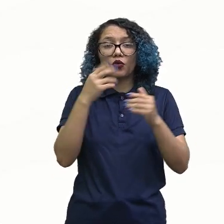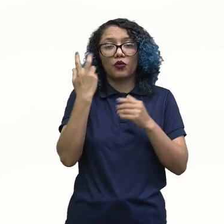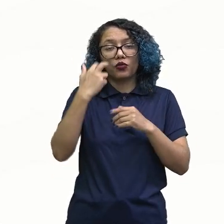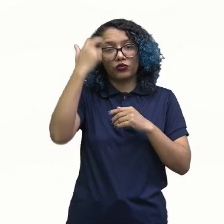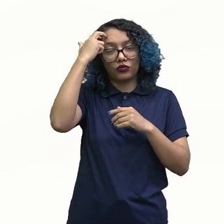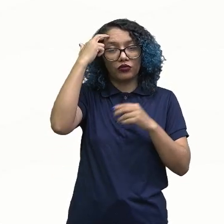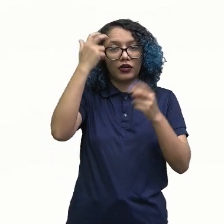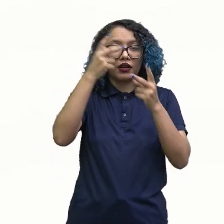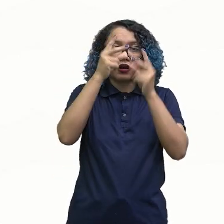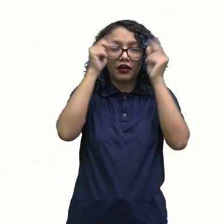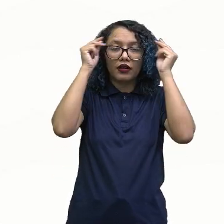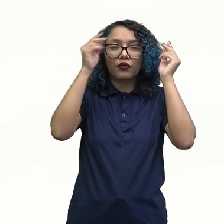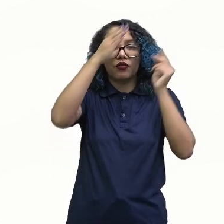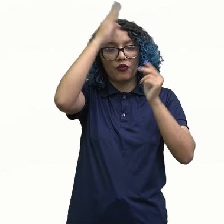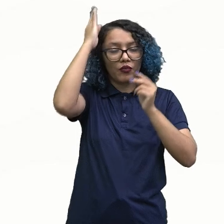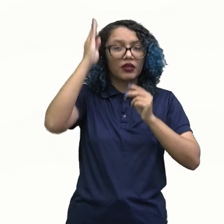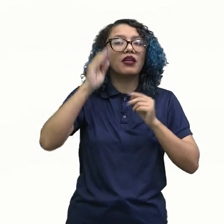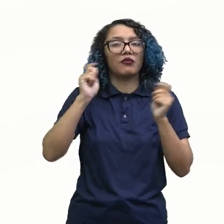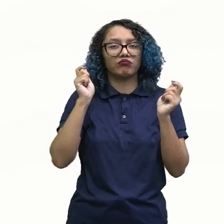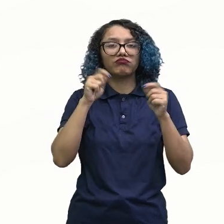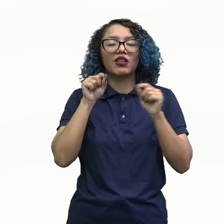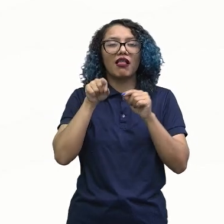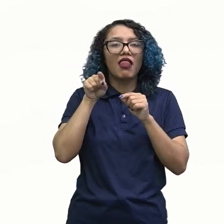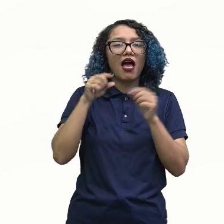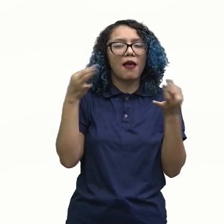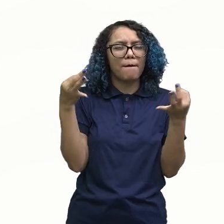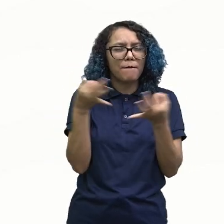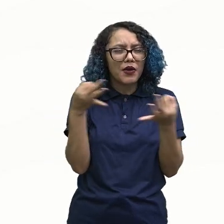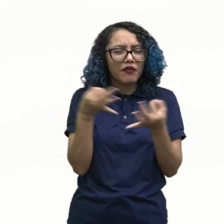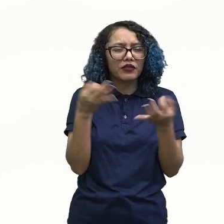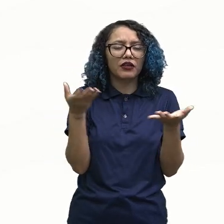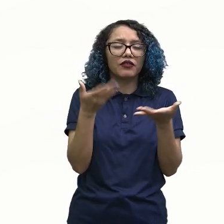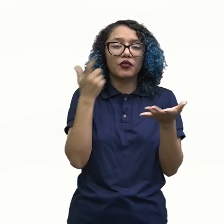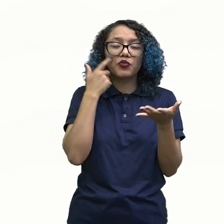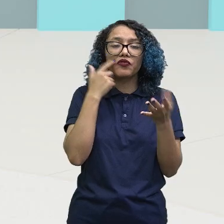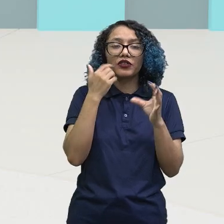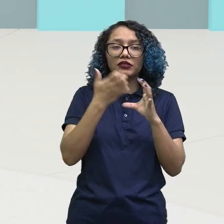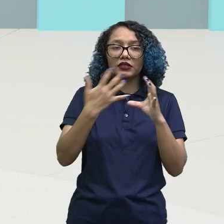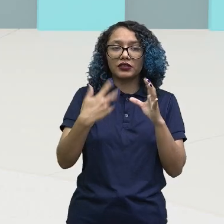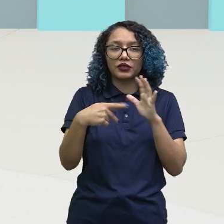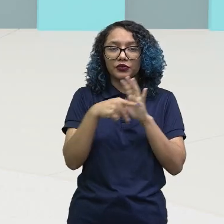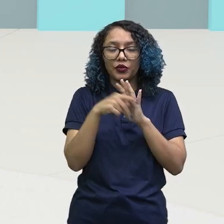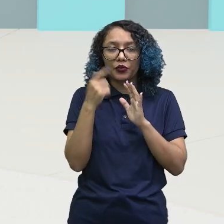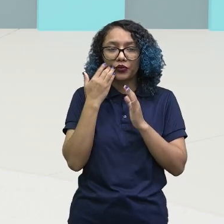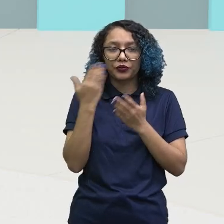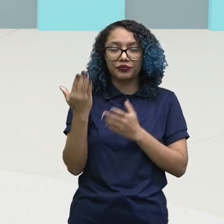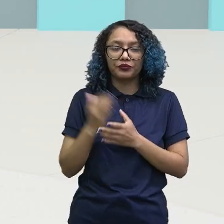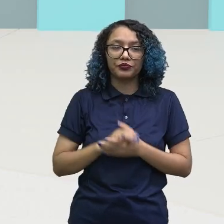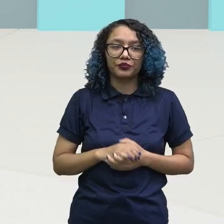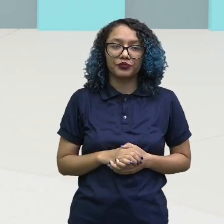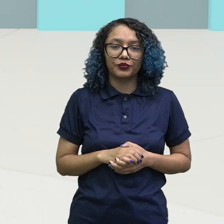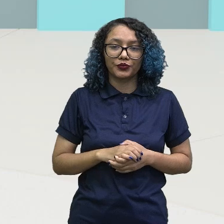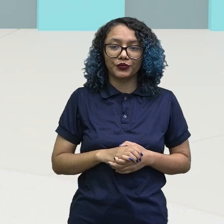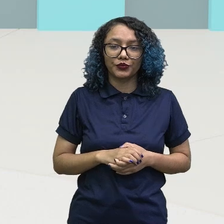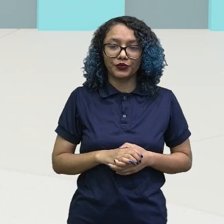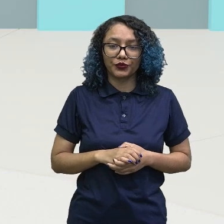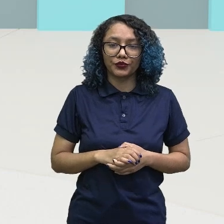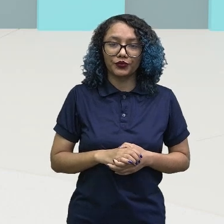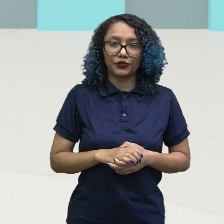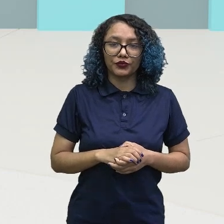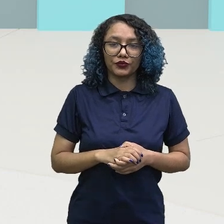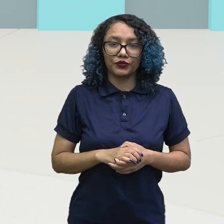diz que existe a perfeição. Vamos entender um pouquinho das características do parnasianismo aqui? Nós vamos ter o